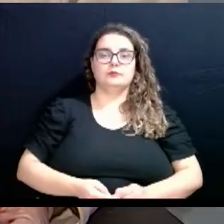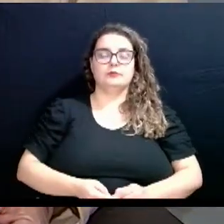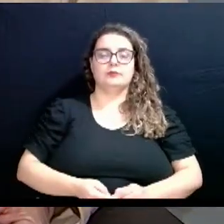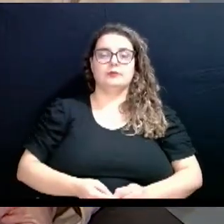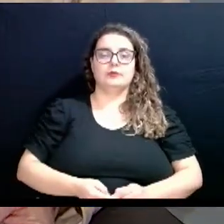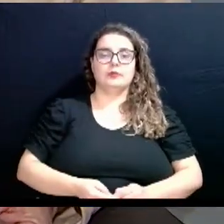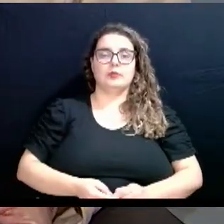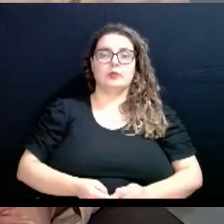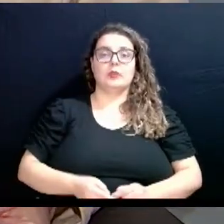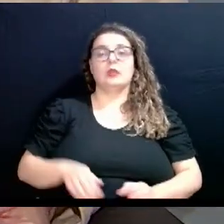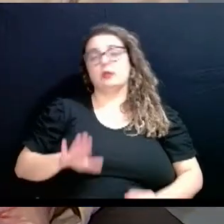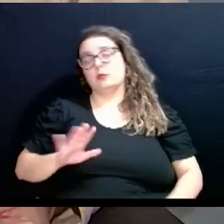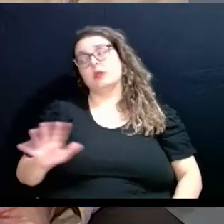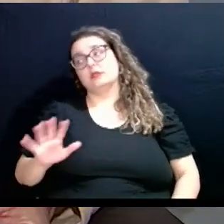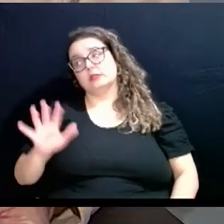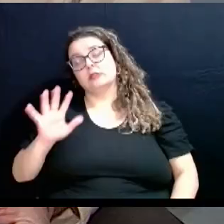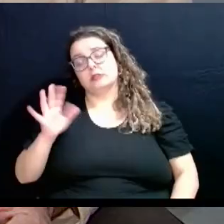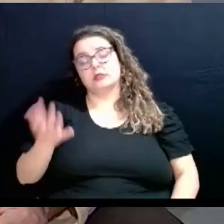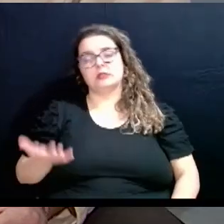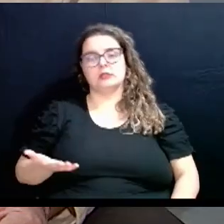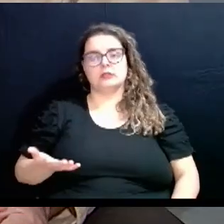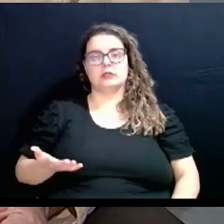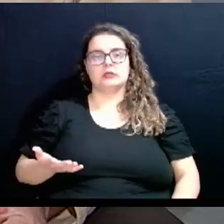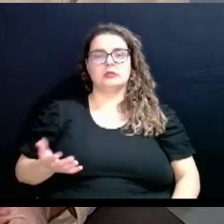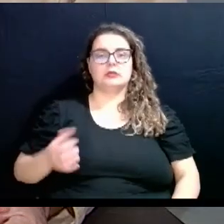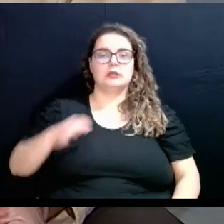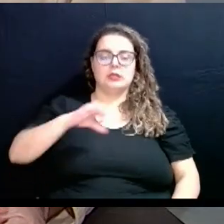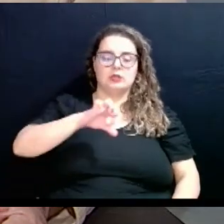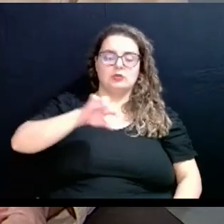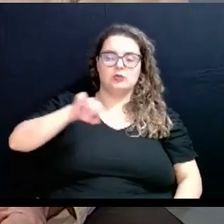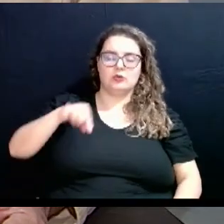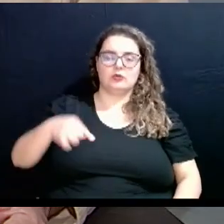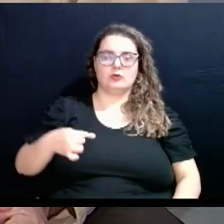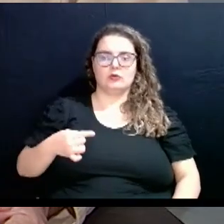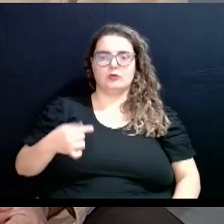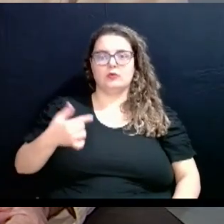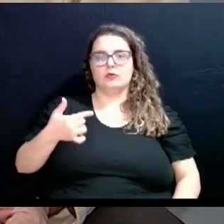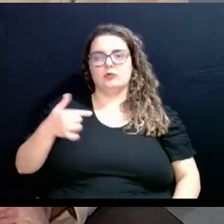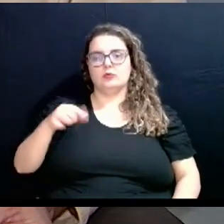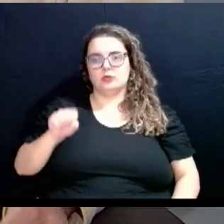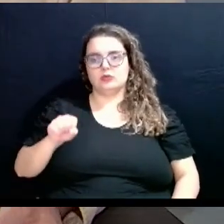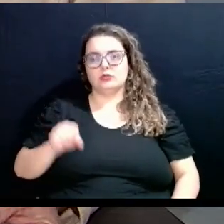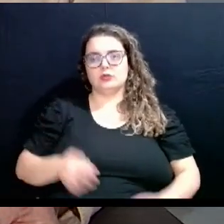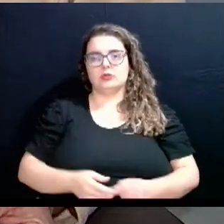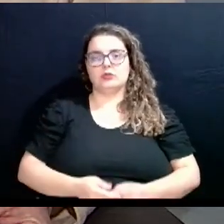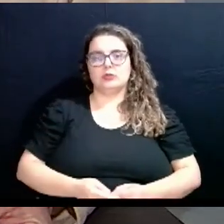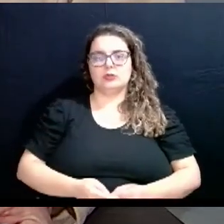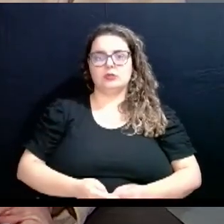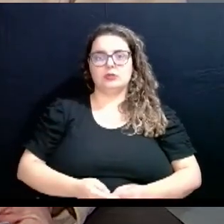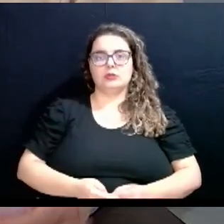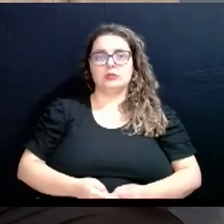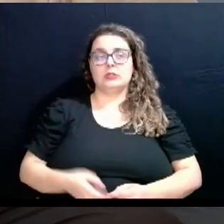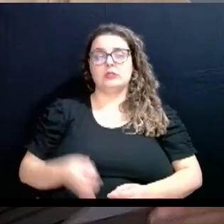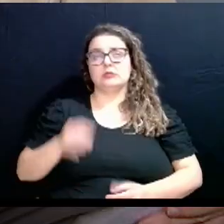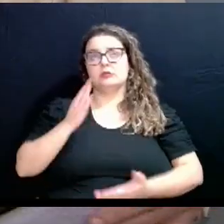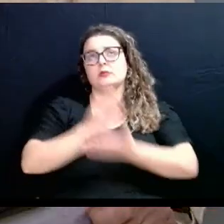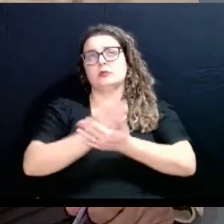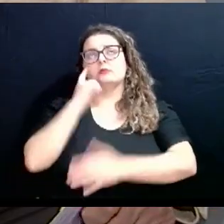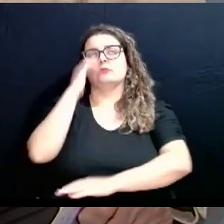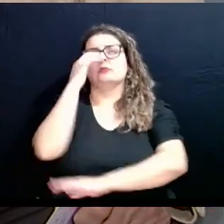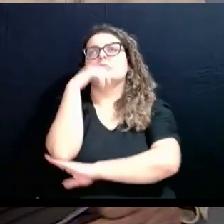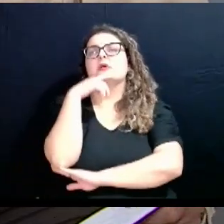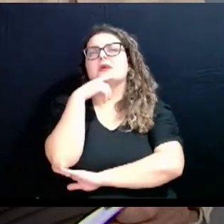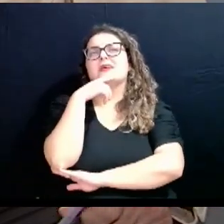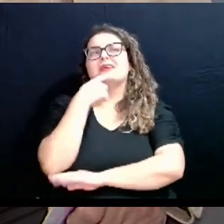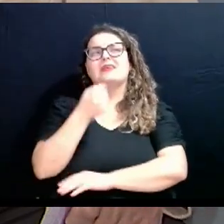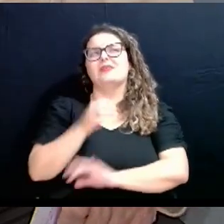Essas daí elas ficaram mais caras. Então ficou esses 9,28 R$9,28. Se você parar para